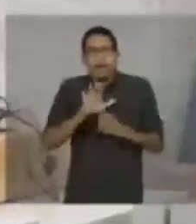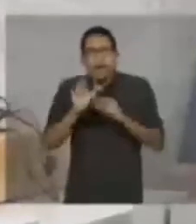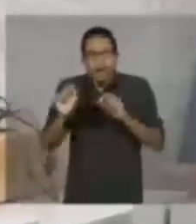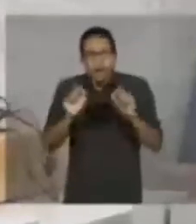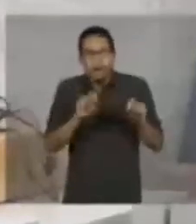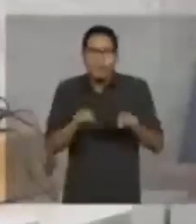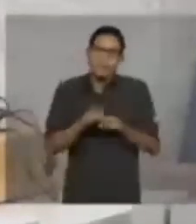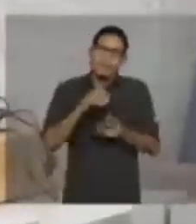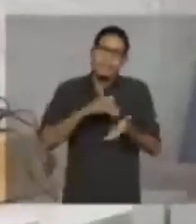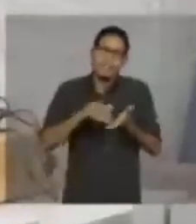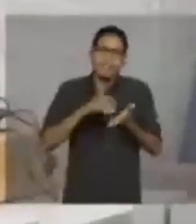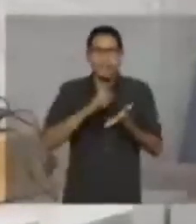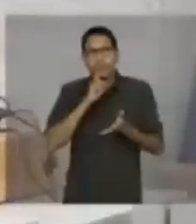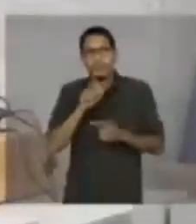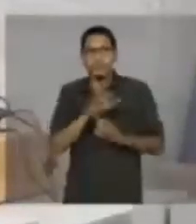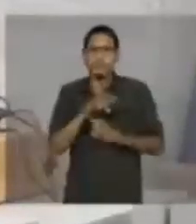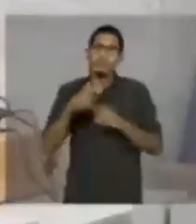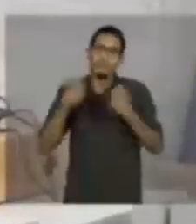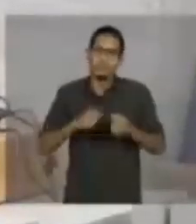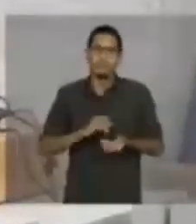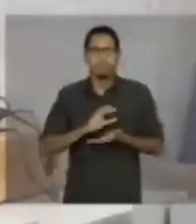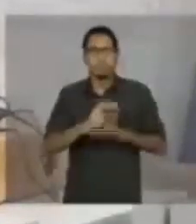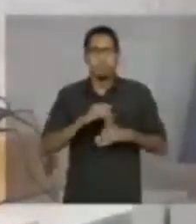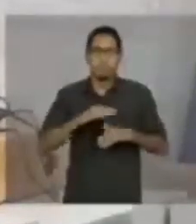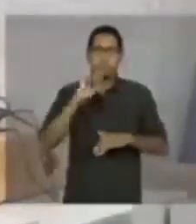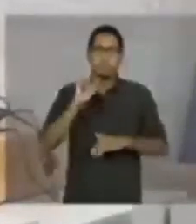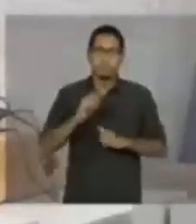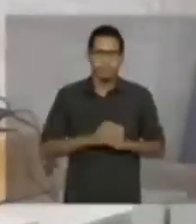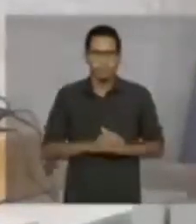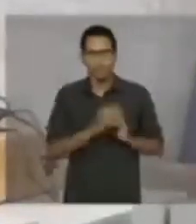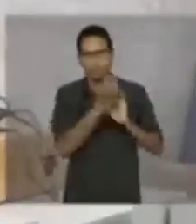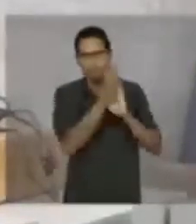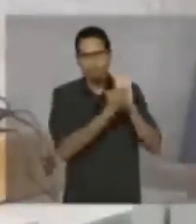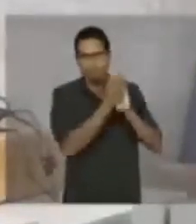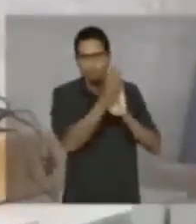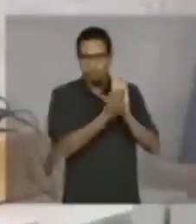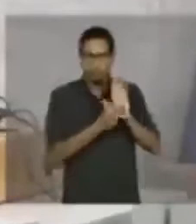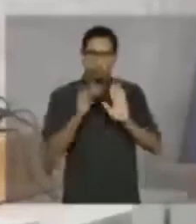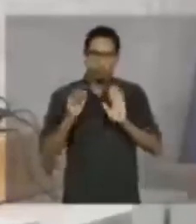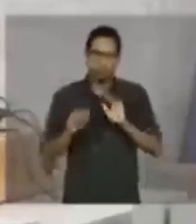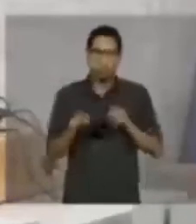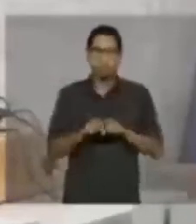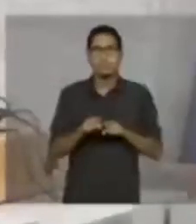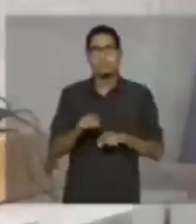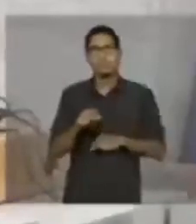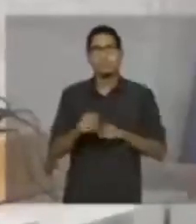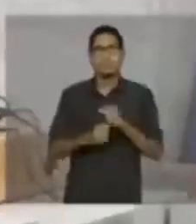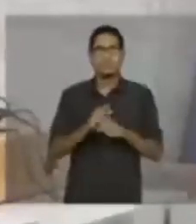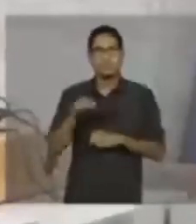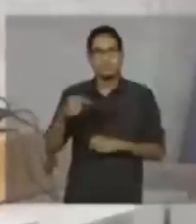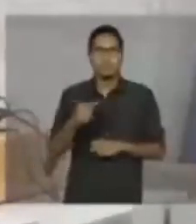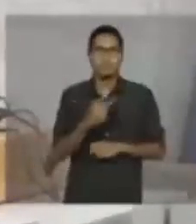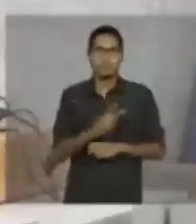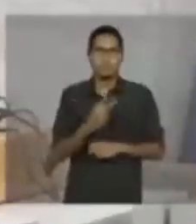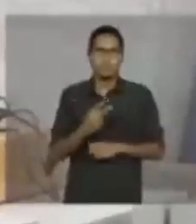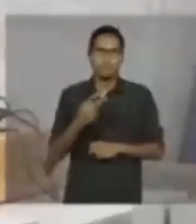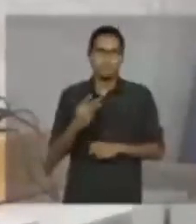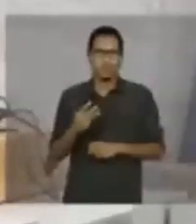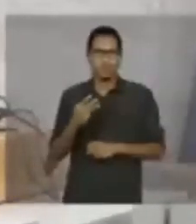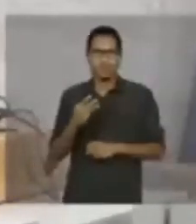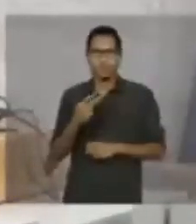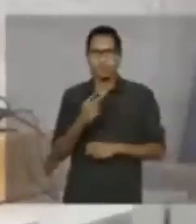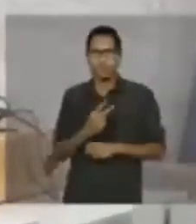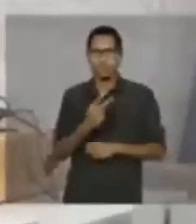Secretaria do Verde e do Meio Ambiente precisa de mais recursos. O orçamento previsto para a Secretaria do Verde ano que vem é de 222